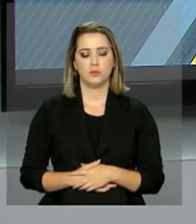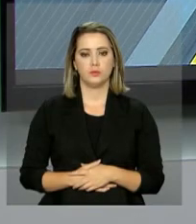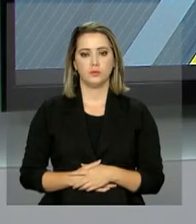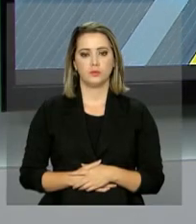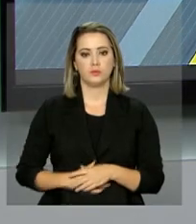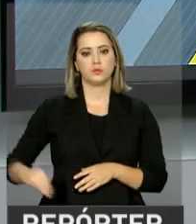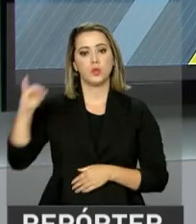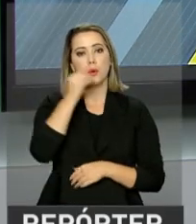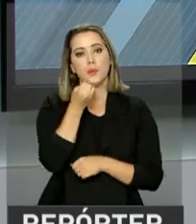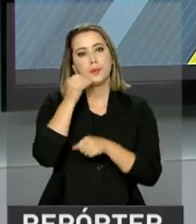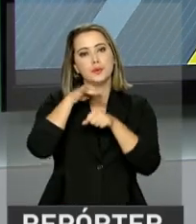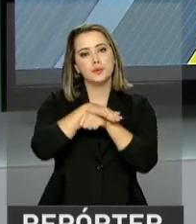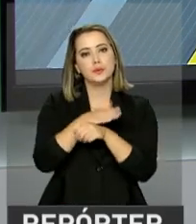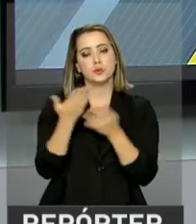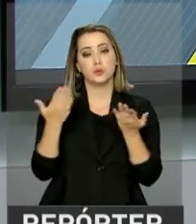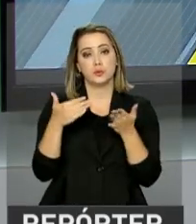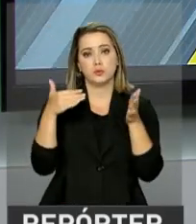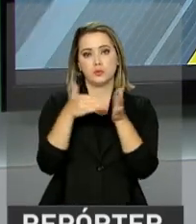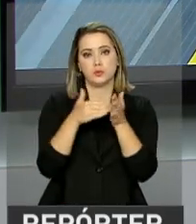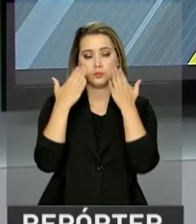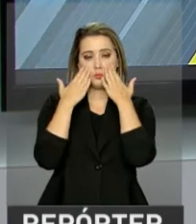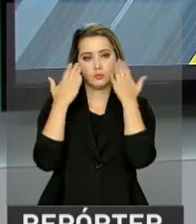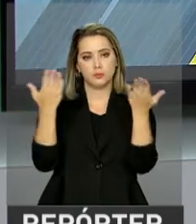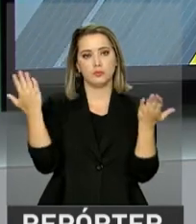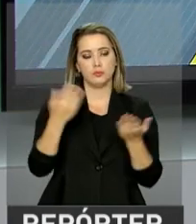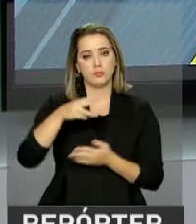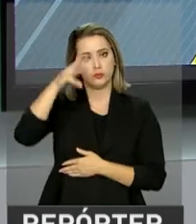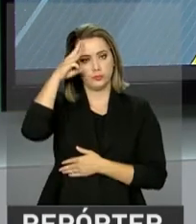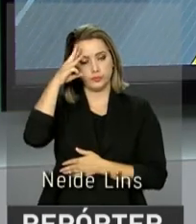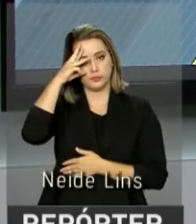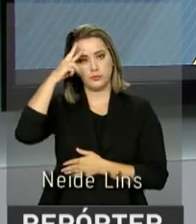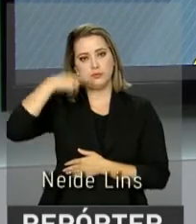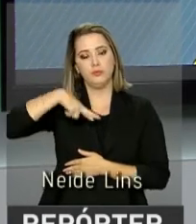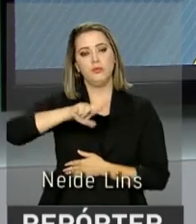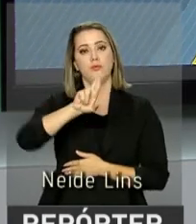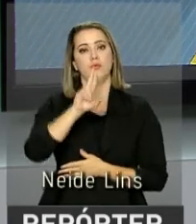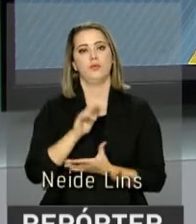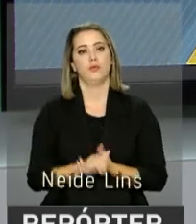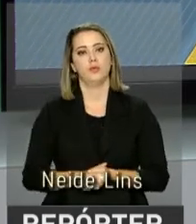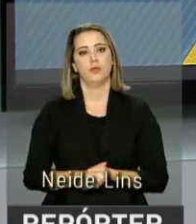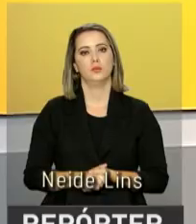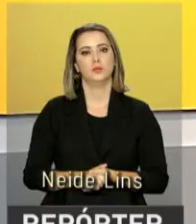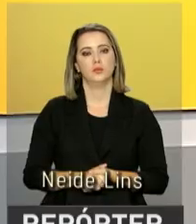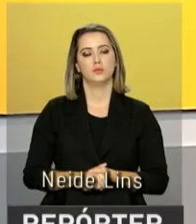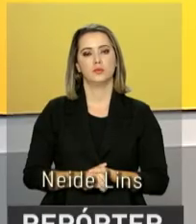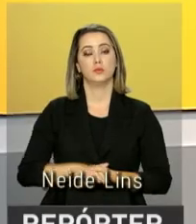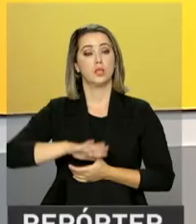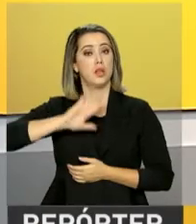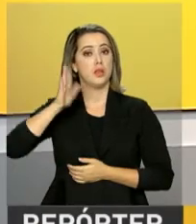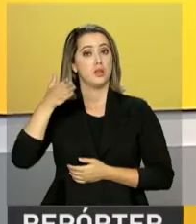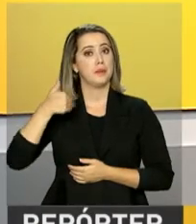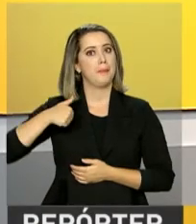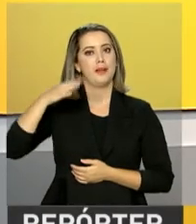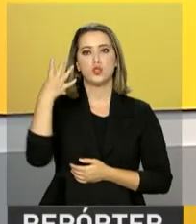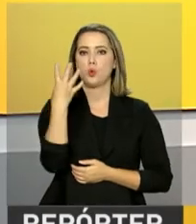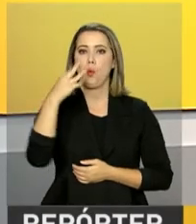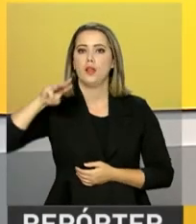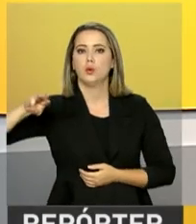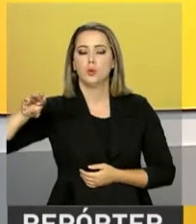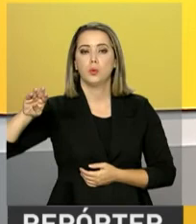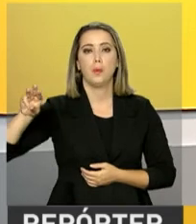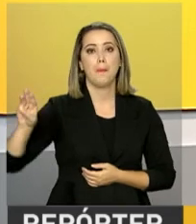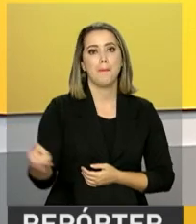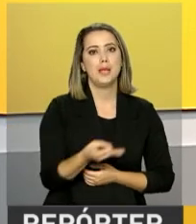Olá, boa noite. No ar, a última edição desta terça-feira do Repórter NBR. Já passam de 4 milhões